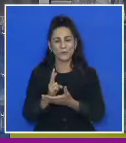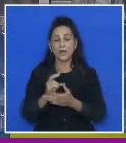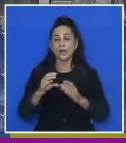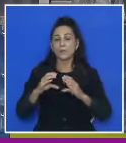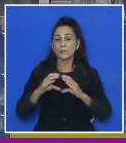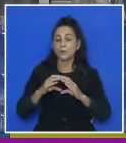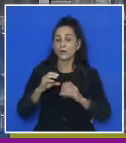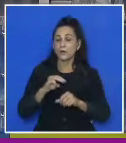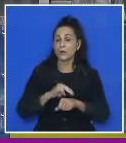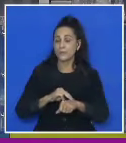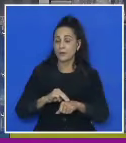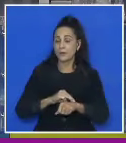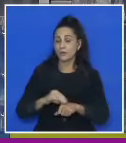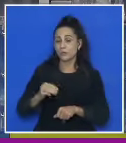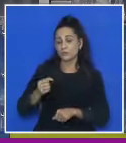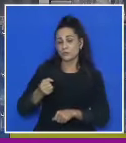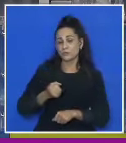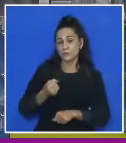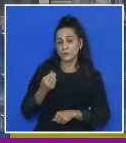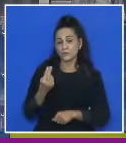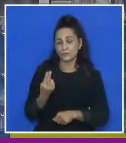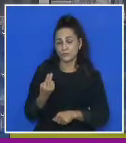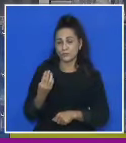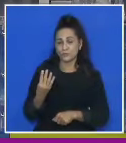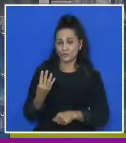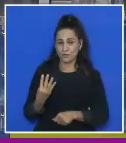Bola marrom, número 24.